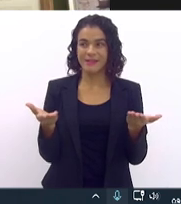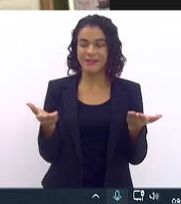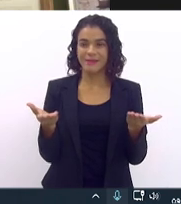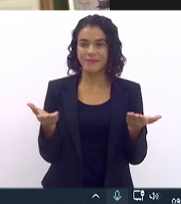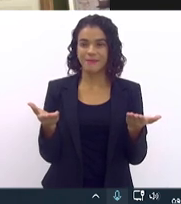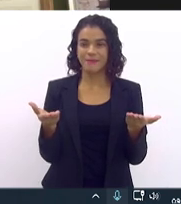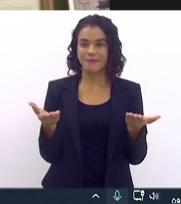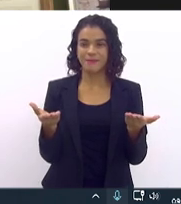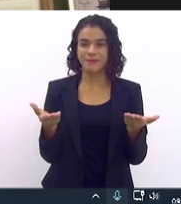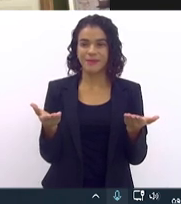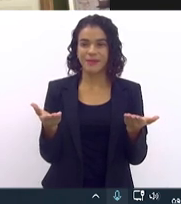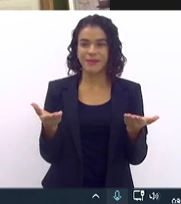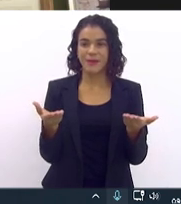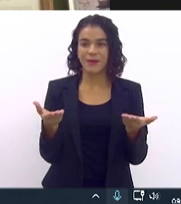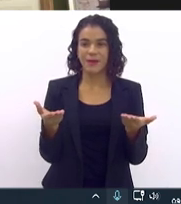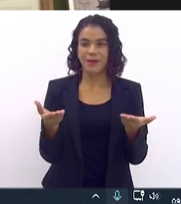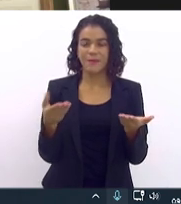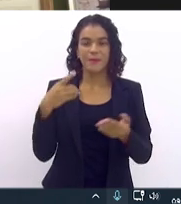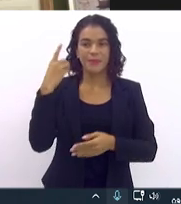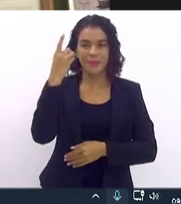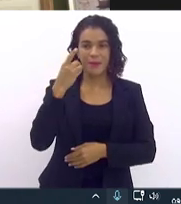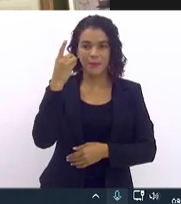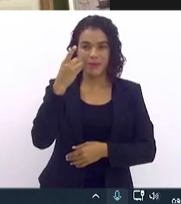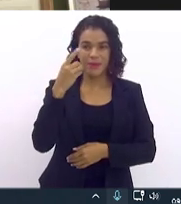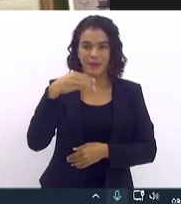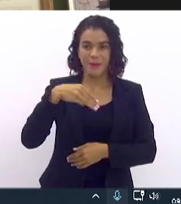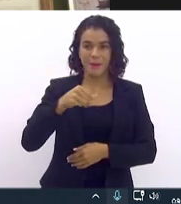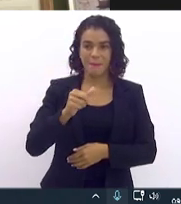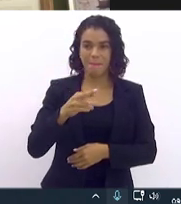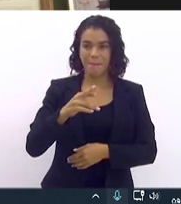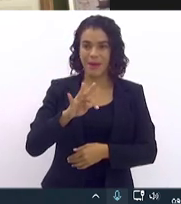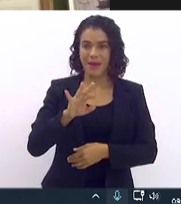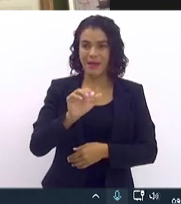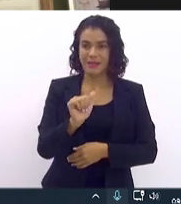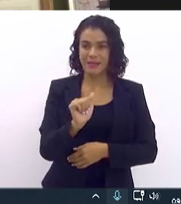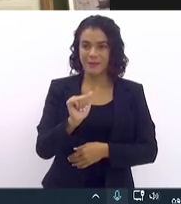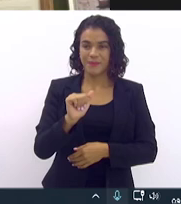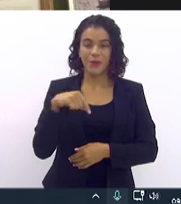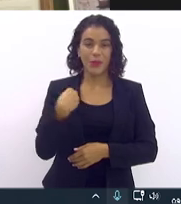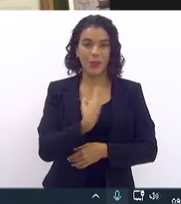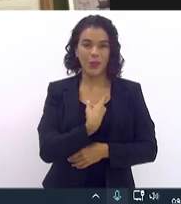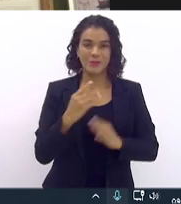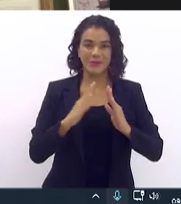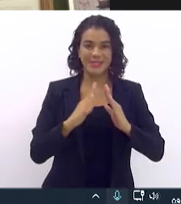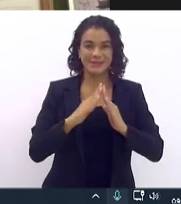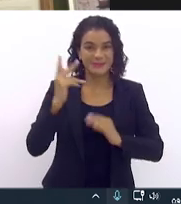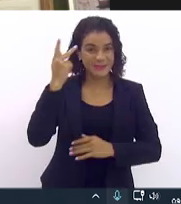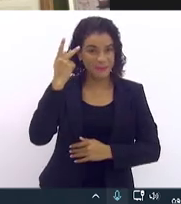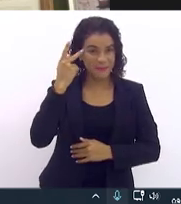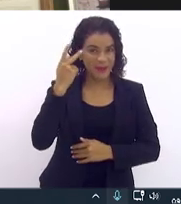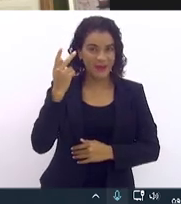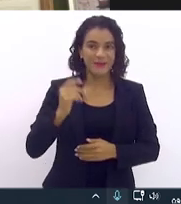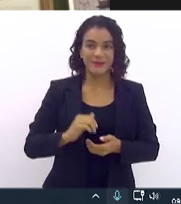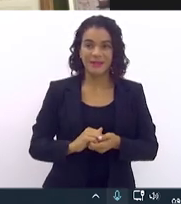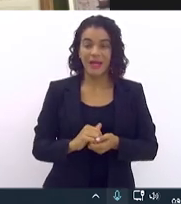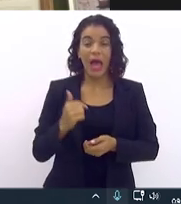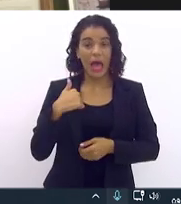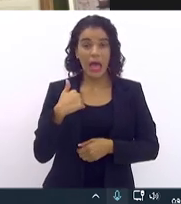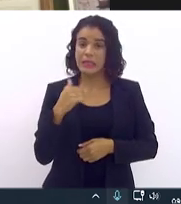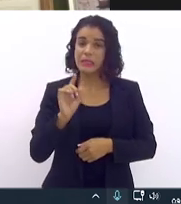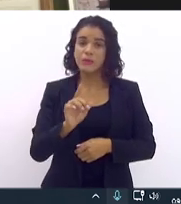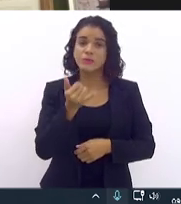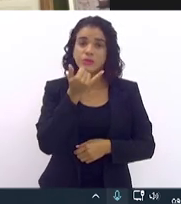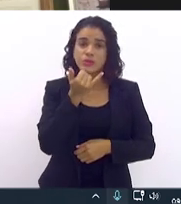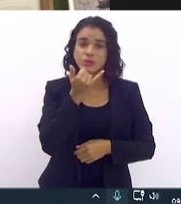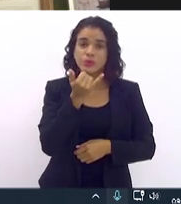convite. Bom dia, deputada Marta. Essa queria fazer uma lenda que nós não estamos em São Paulo, tá, gente? Nós somos do Rio de Janeiro. Ah, desculpe,